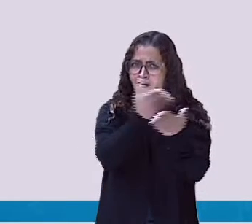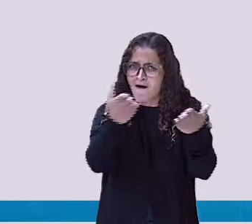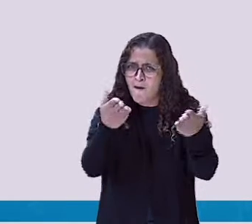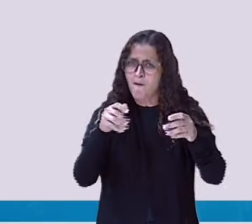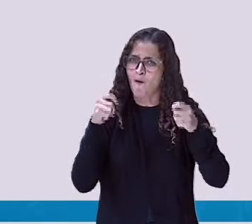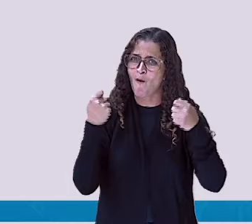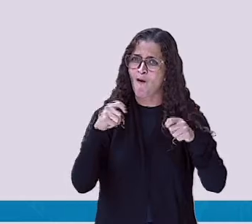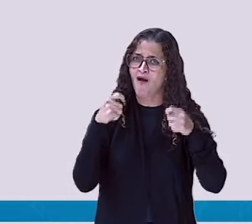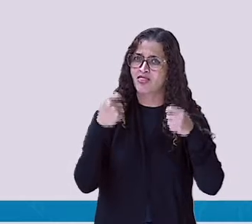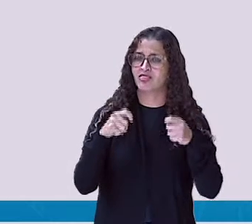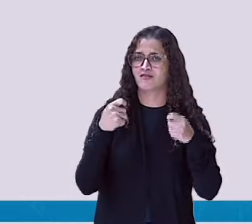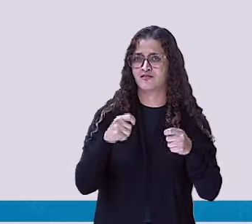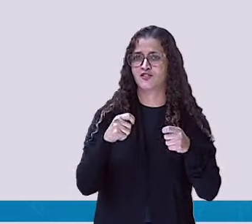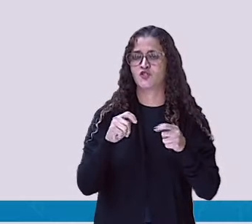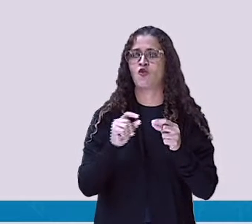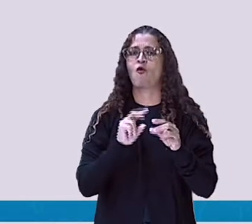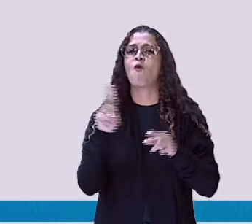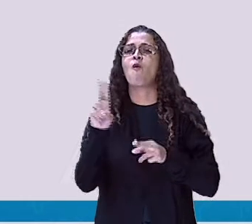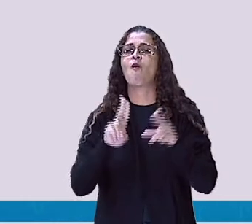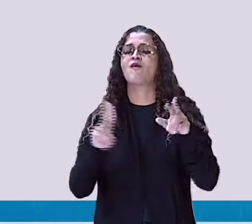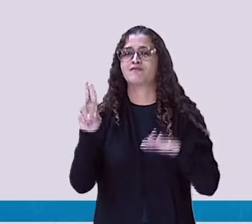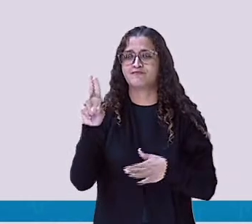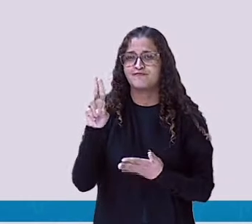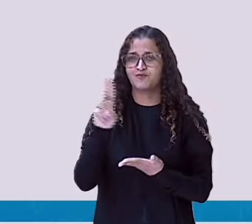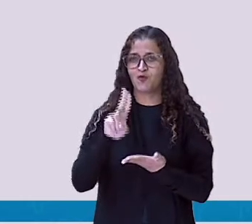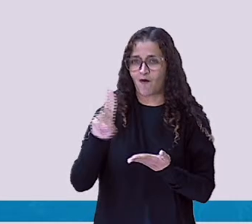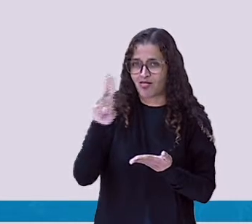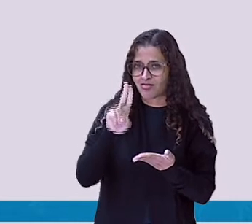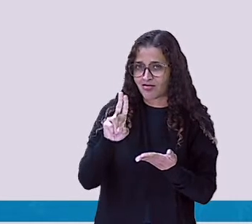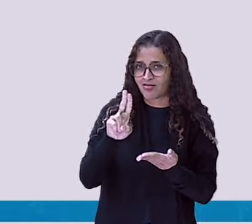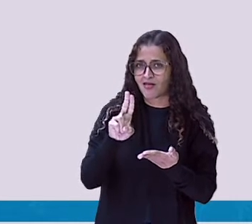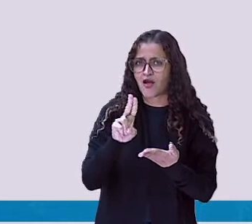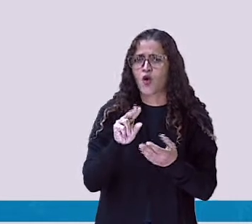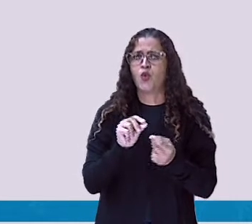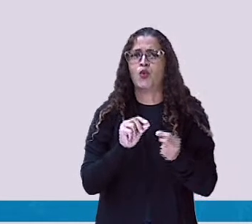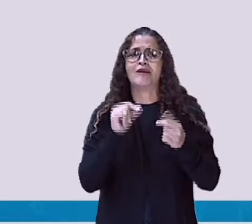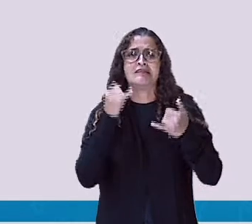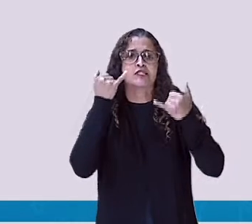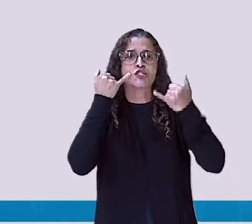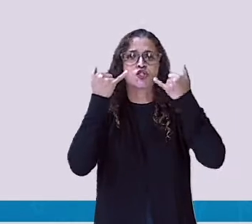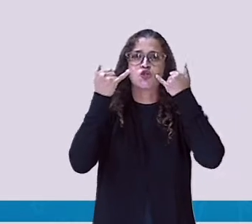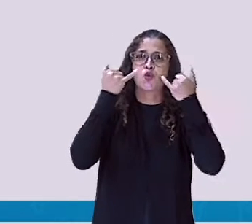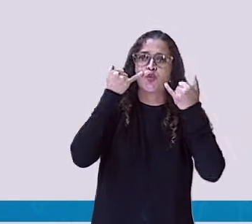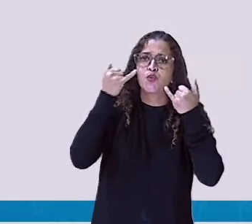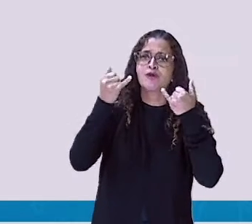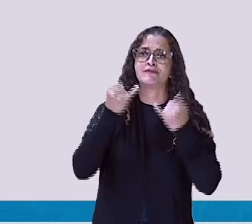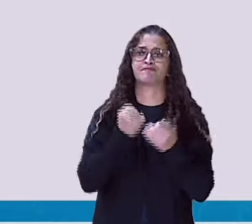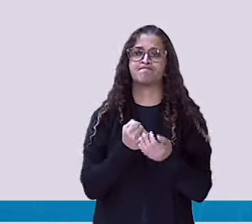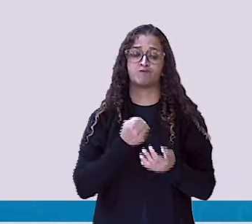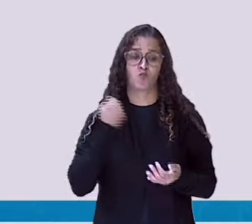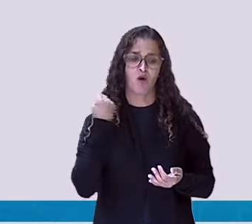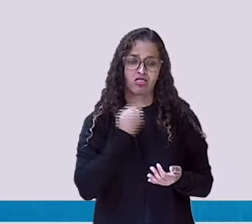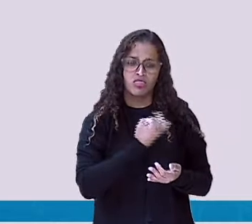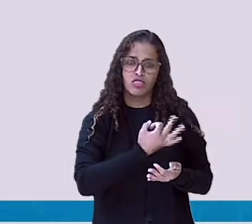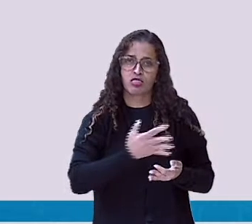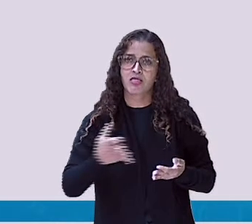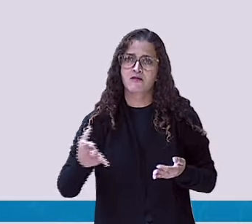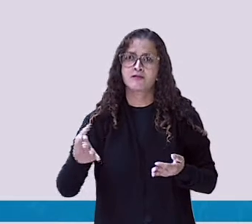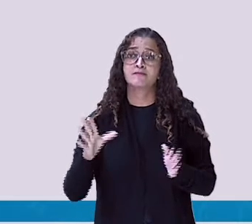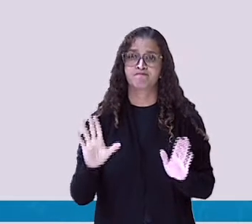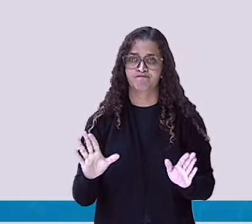dados qualitativos, por exemplo, se eu tenho dentro de um depósito